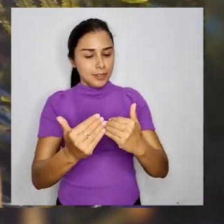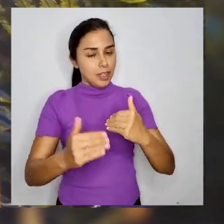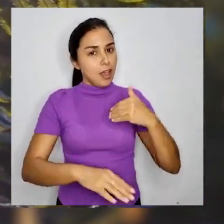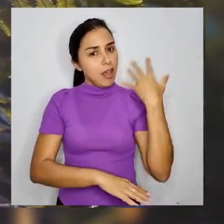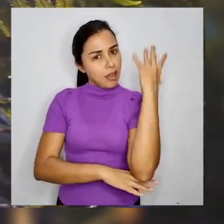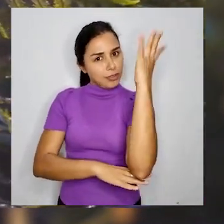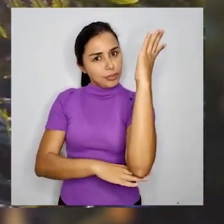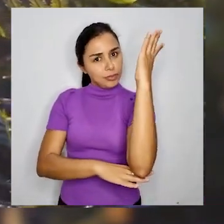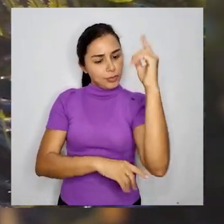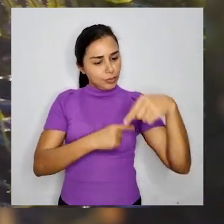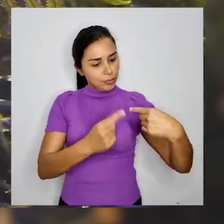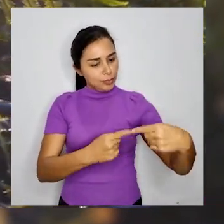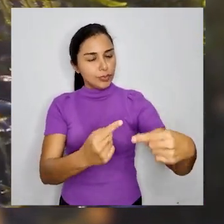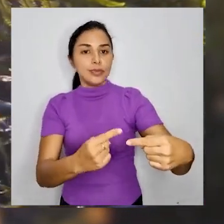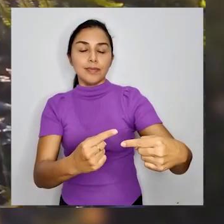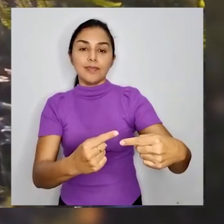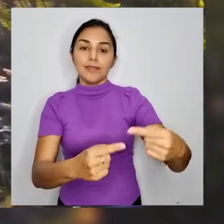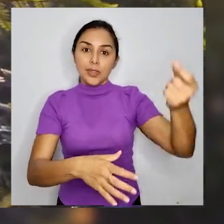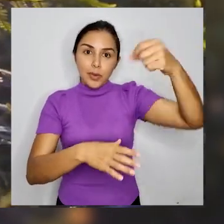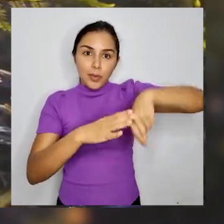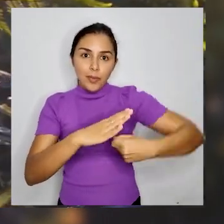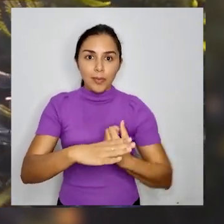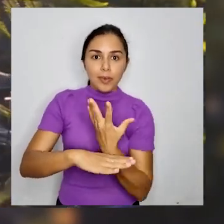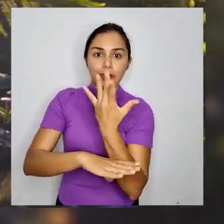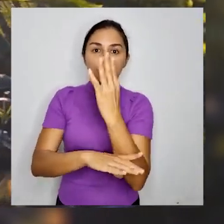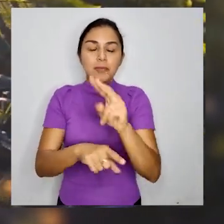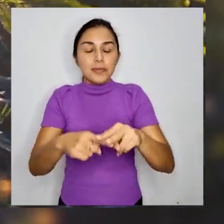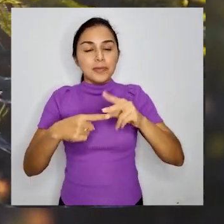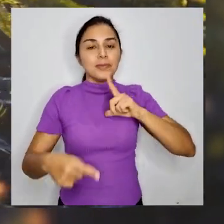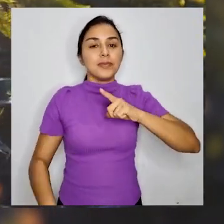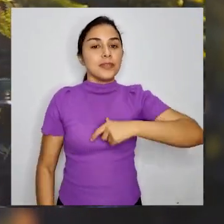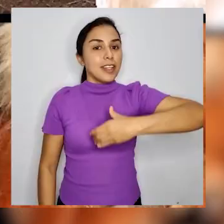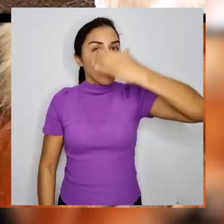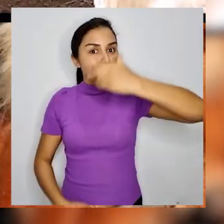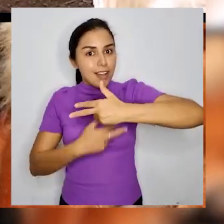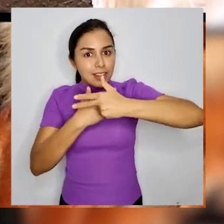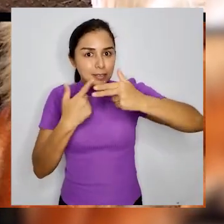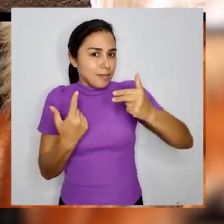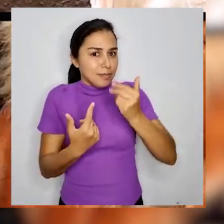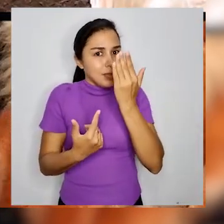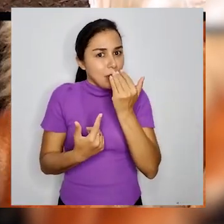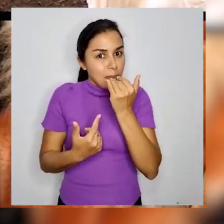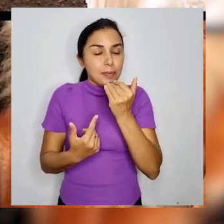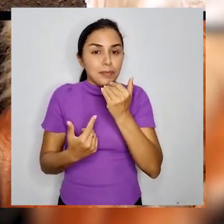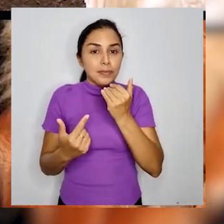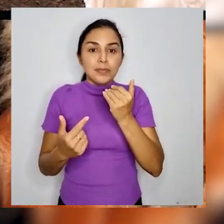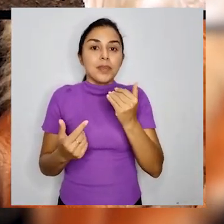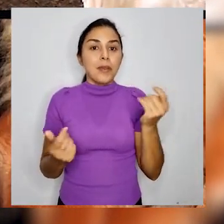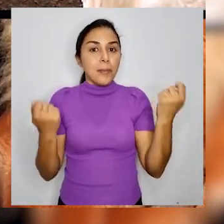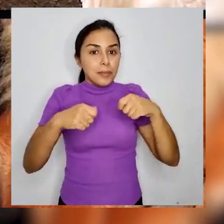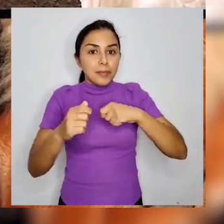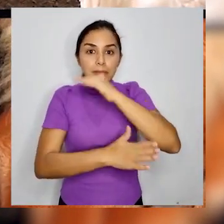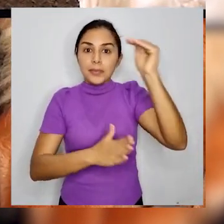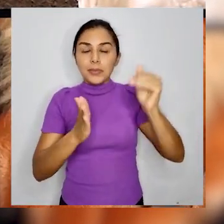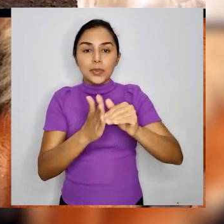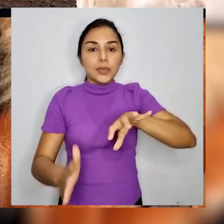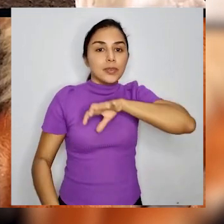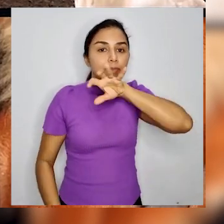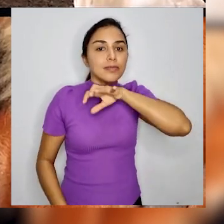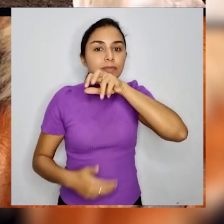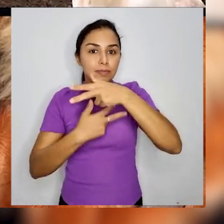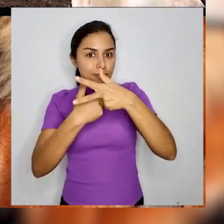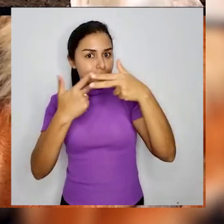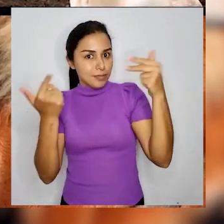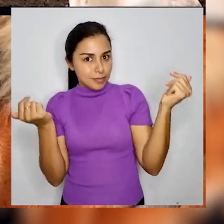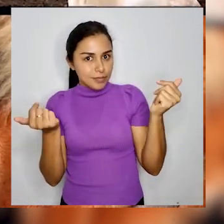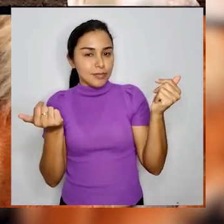das plantas, ou seja, graças a ela existe alimento para os animais herbívoros e onívoros e,